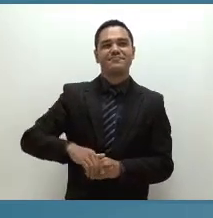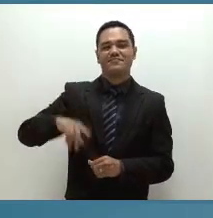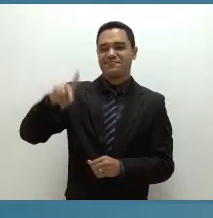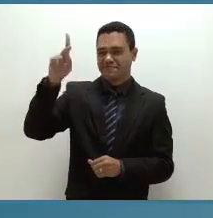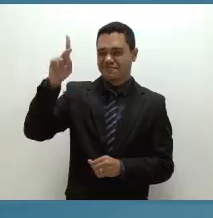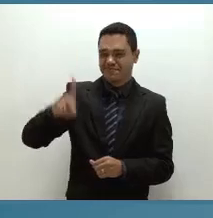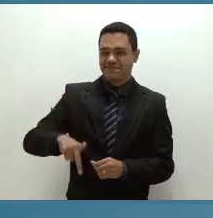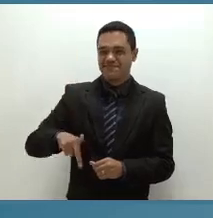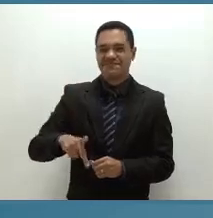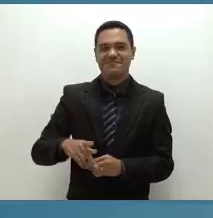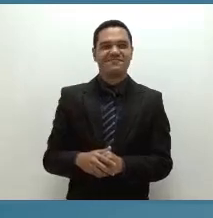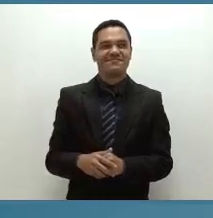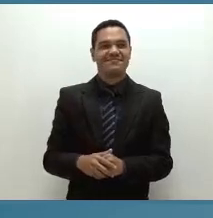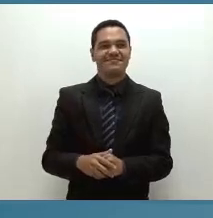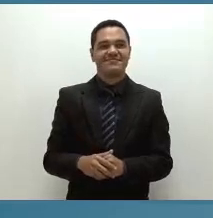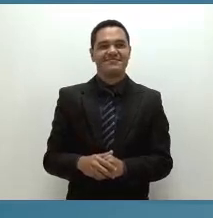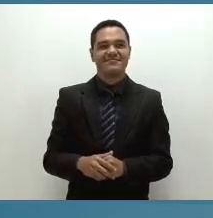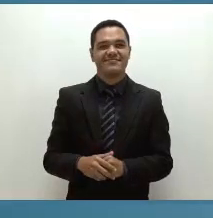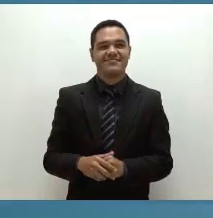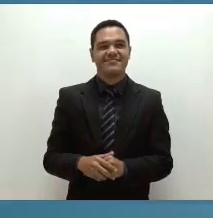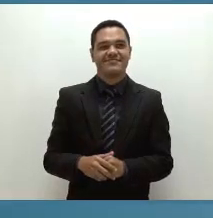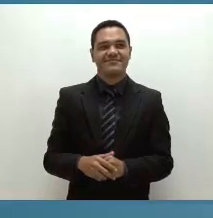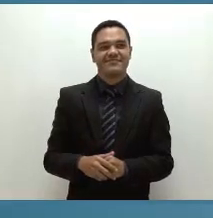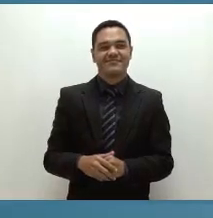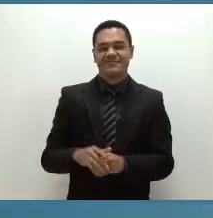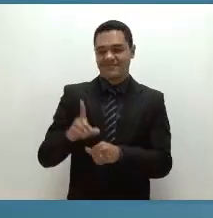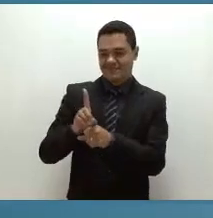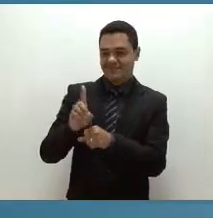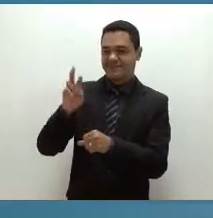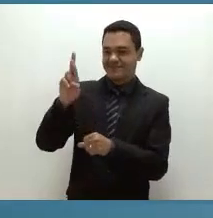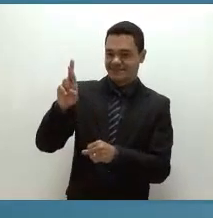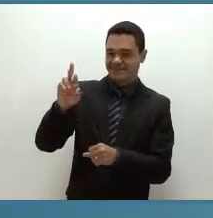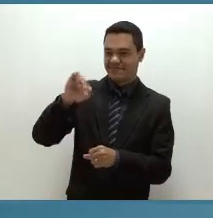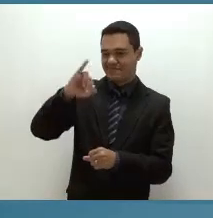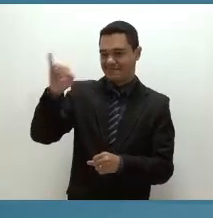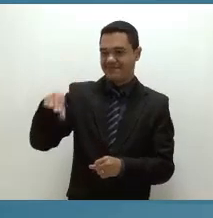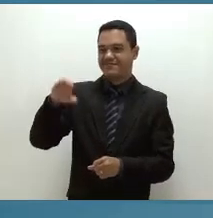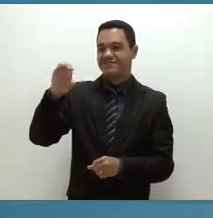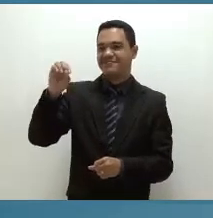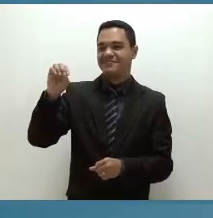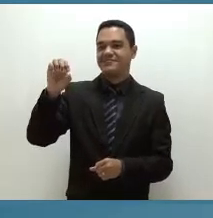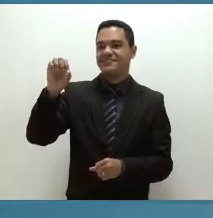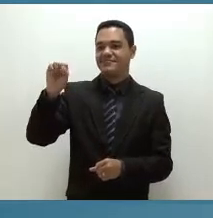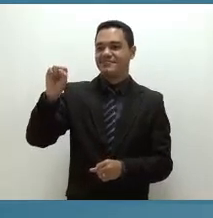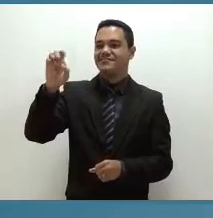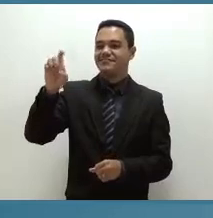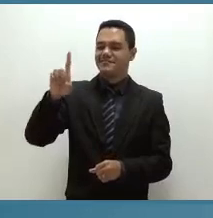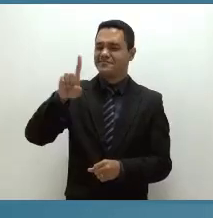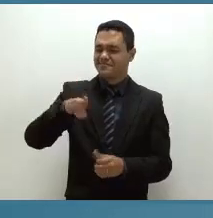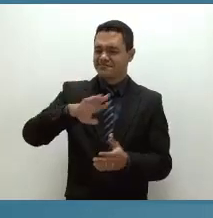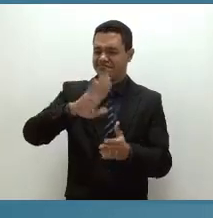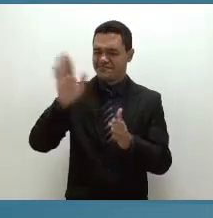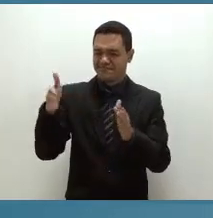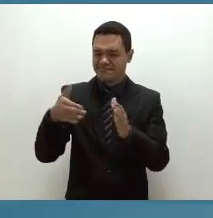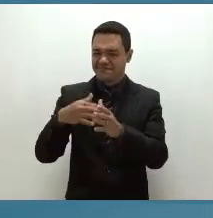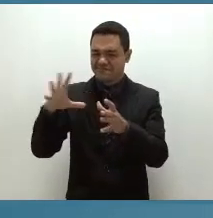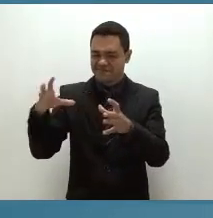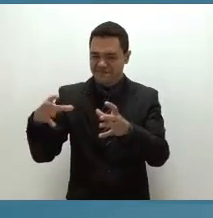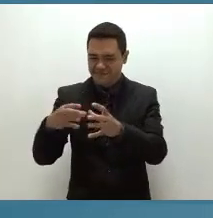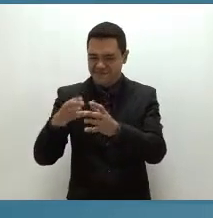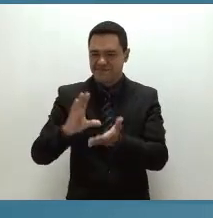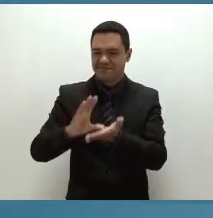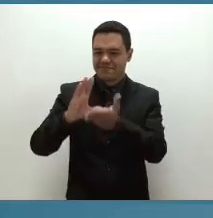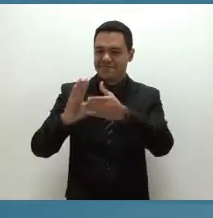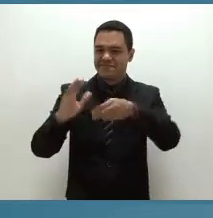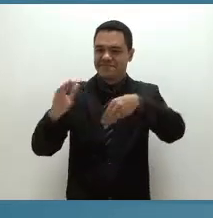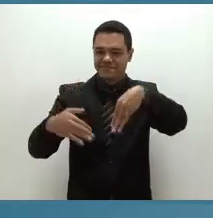Roberto, ao Dr. Zé e aos nossos colegas que compõem o Seio da Magistratura, uma brilhante